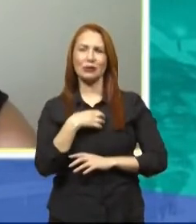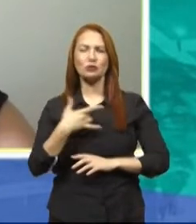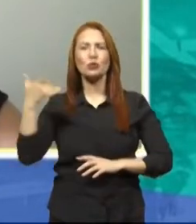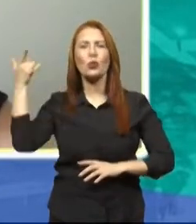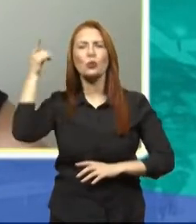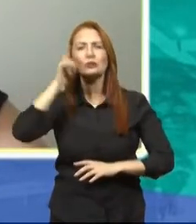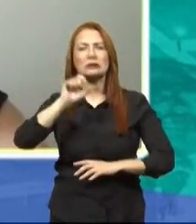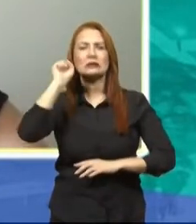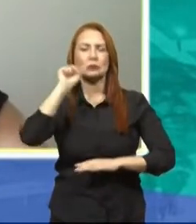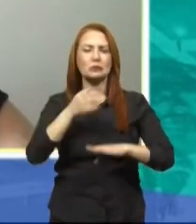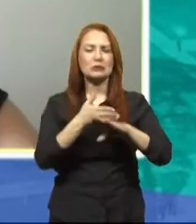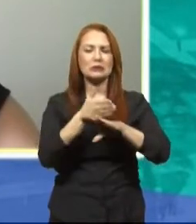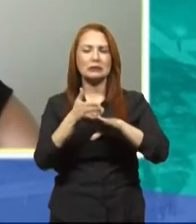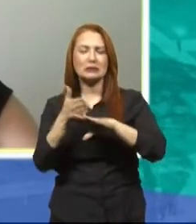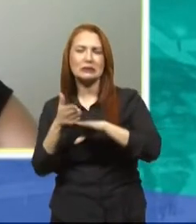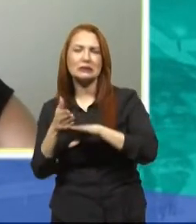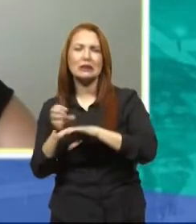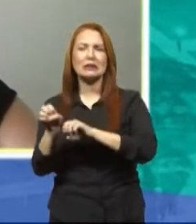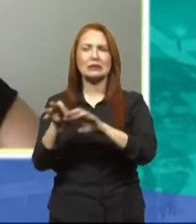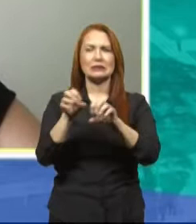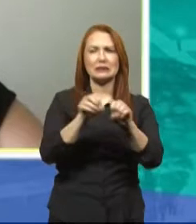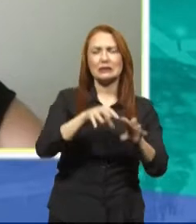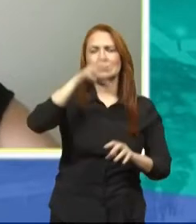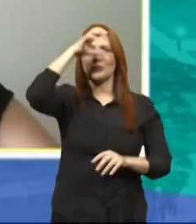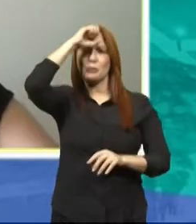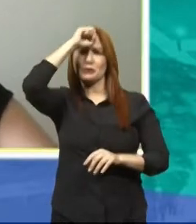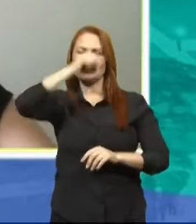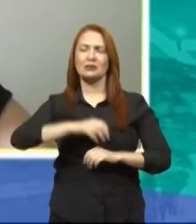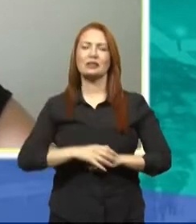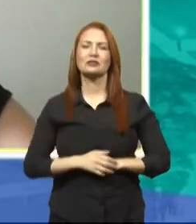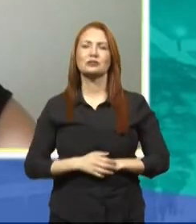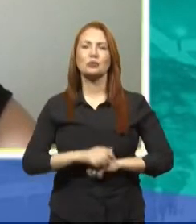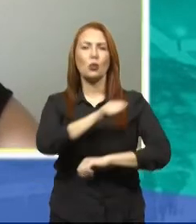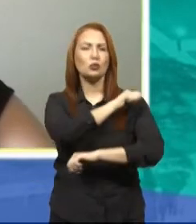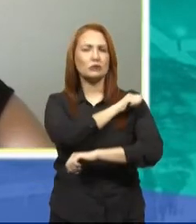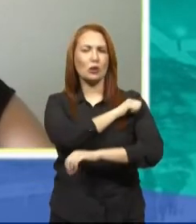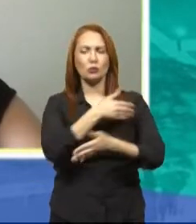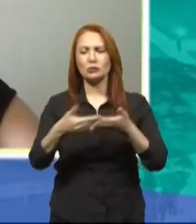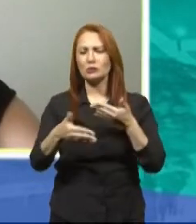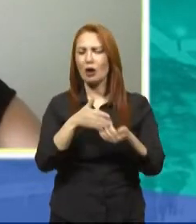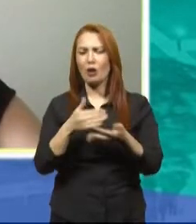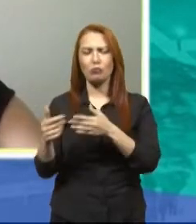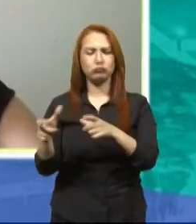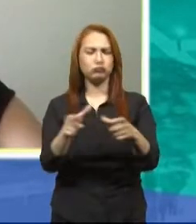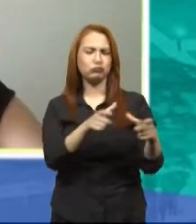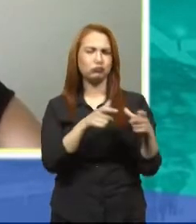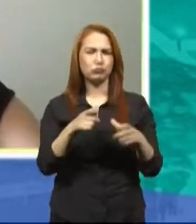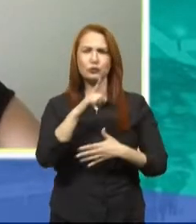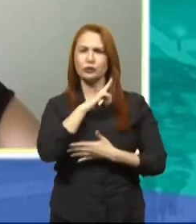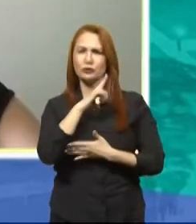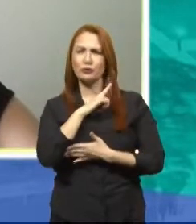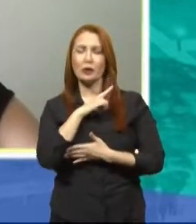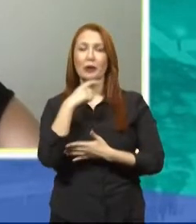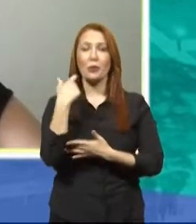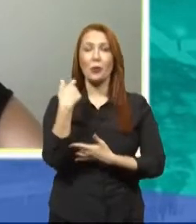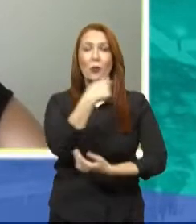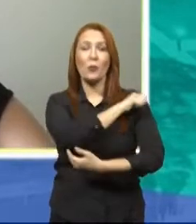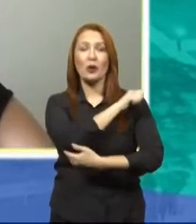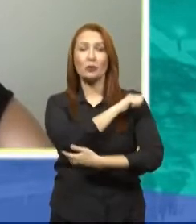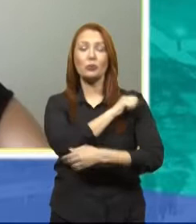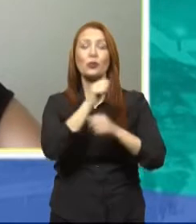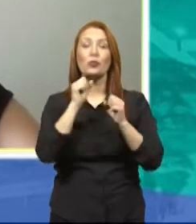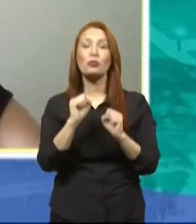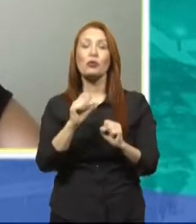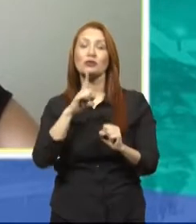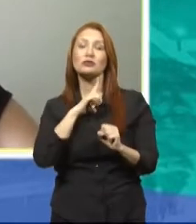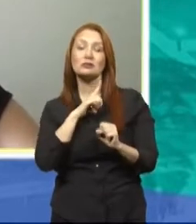de ensino-aprendizagem, estejam eles onde estiverem. Provavelmente esses alunos vão poder ter o